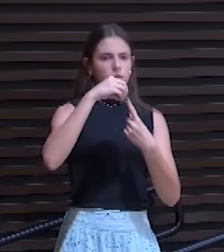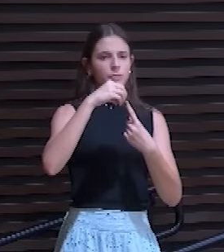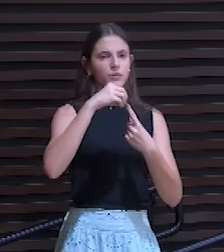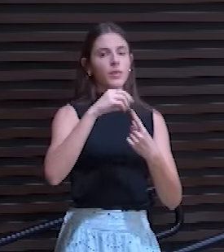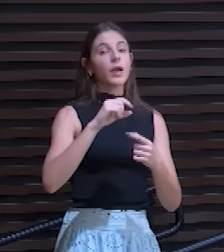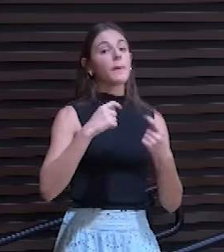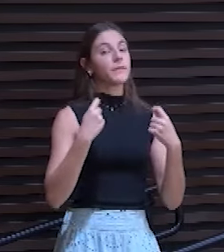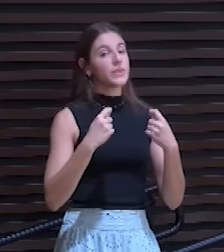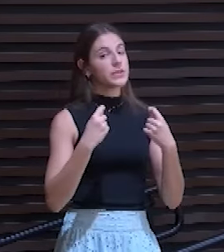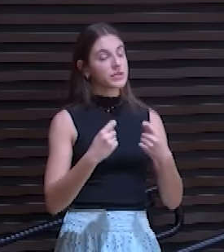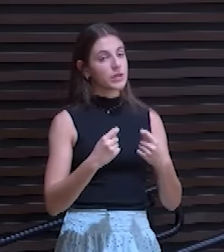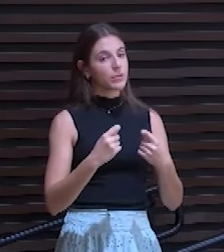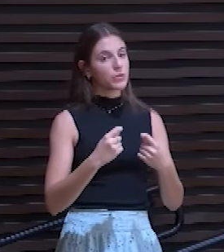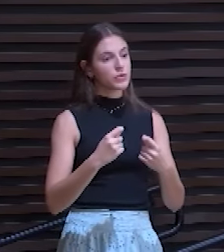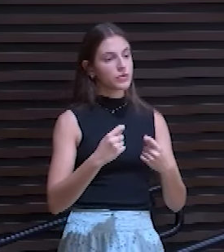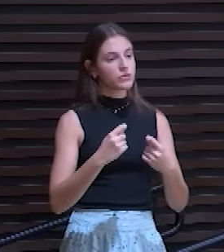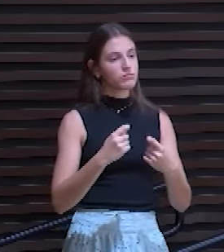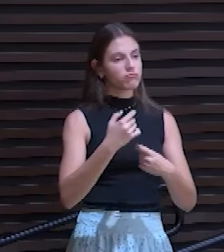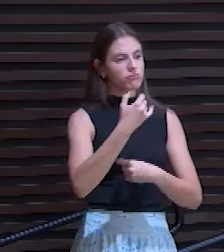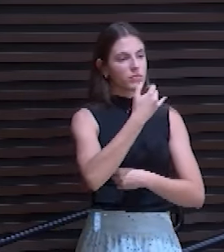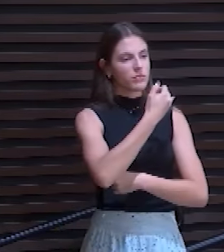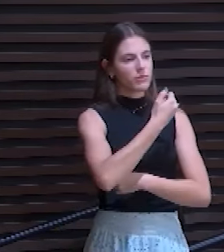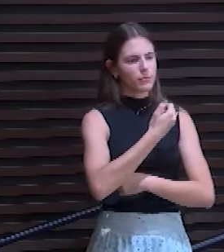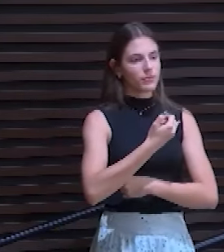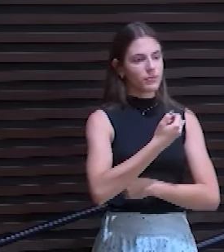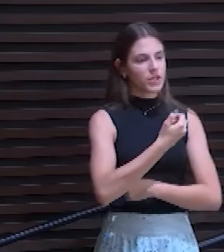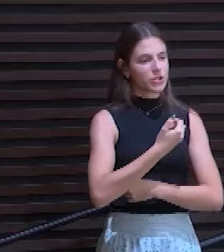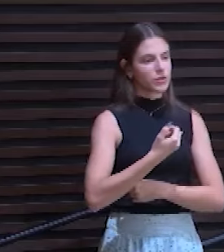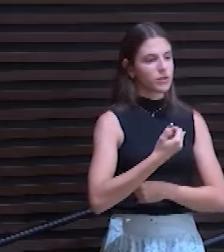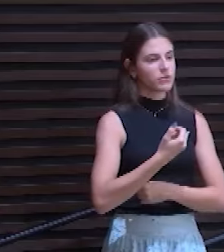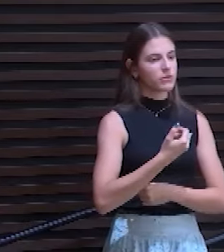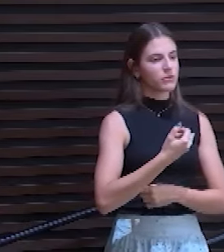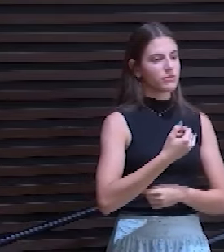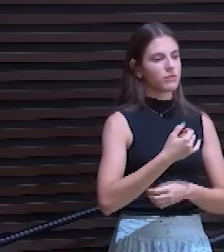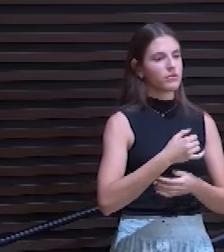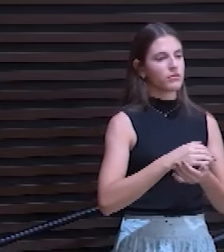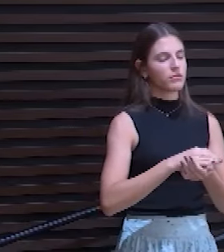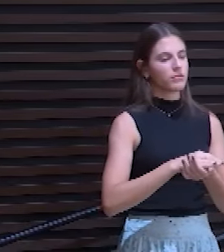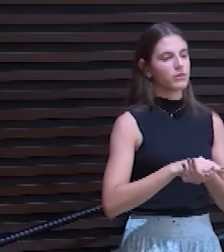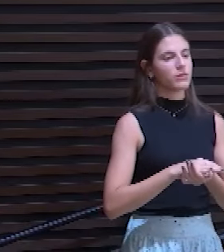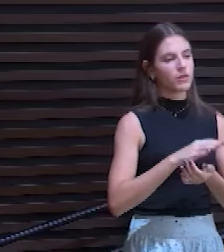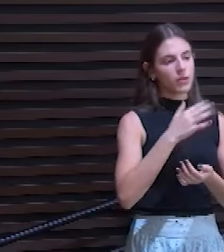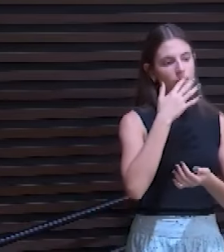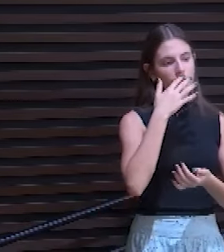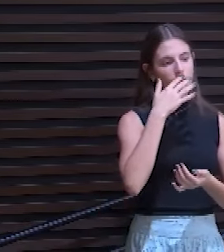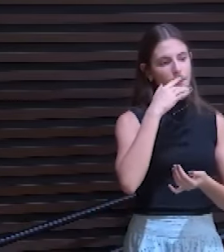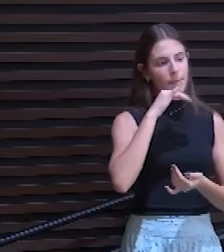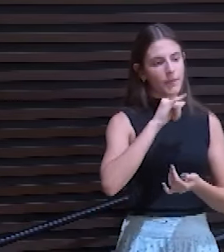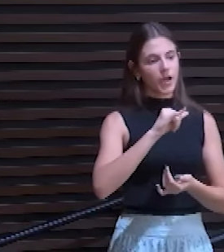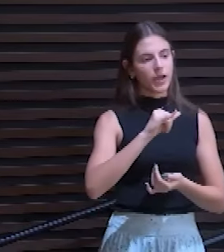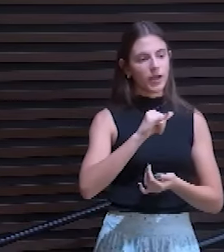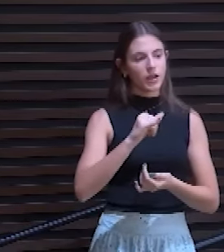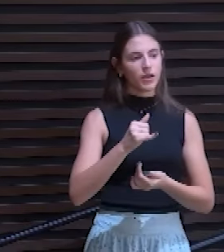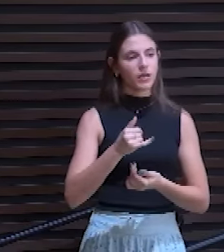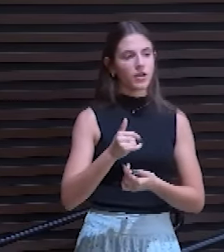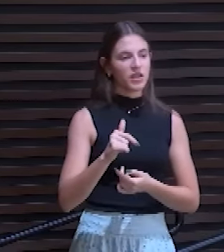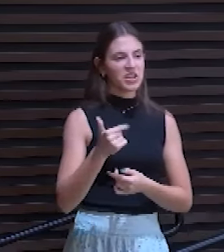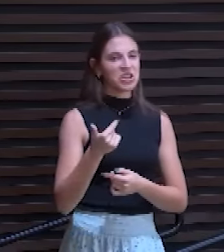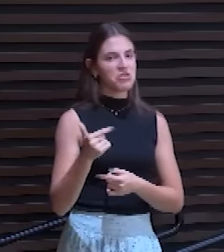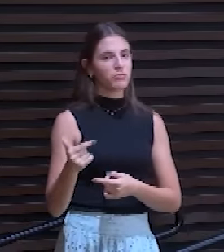embaixadores. E aí é só a graça de Deus para fazer isso. Porque nós vamos ver aqui, daqui a pouco, você vai dizer assim, mas o filho é